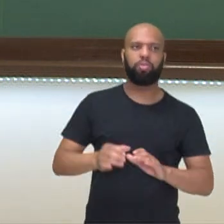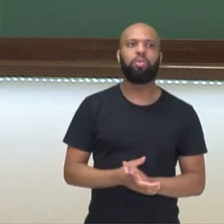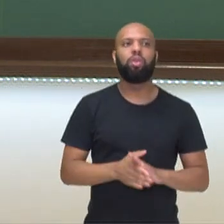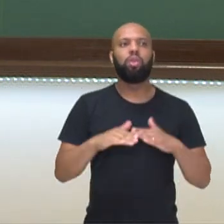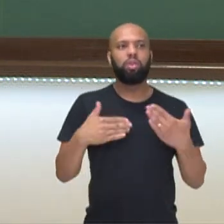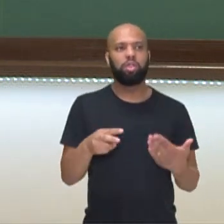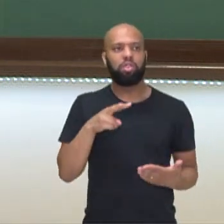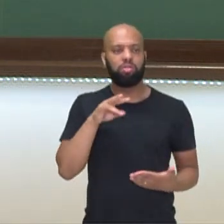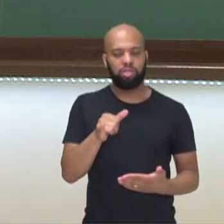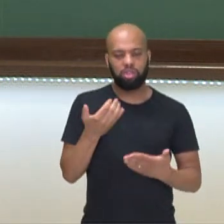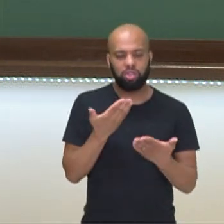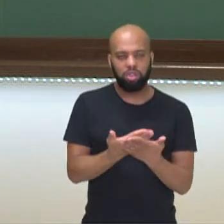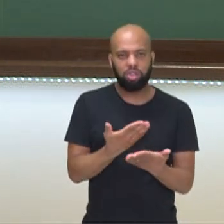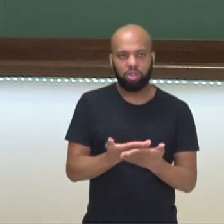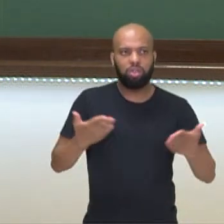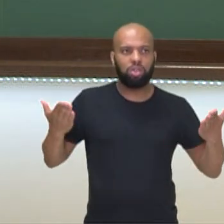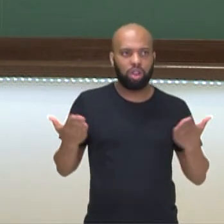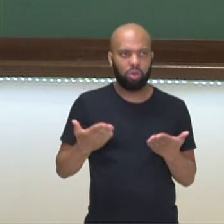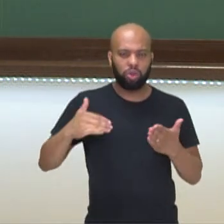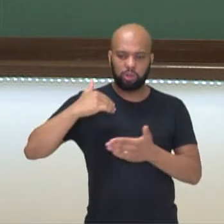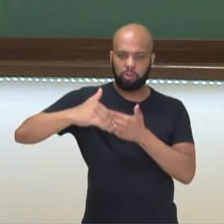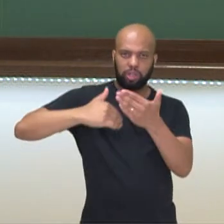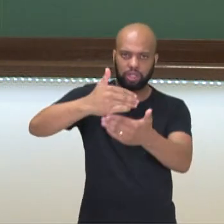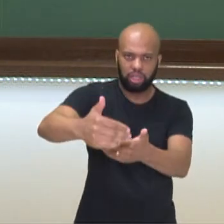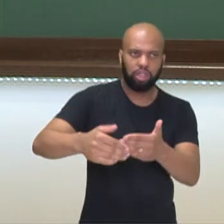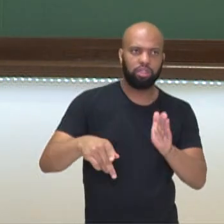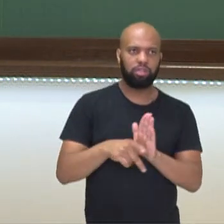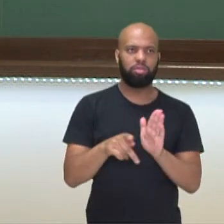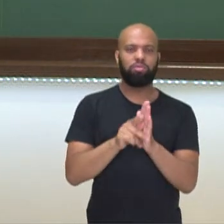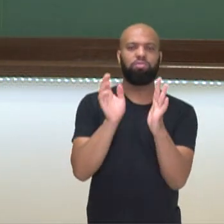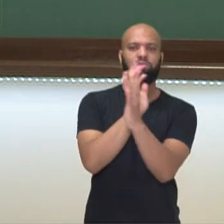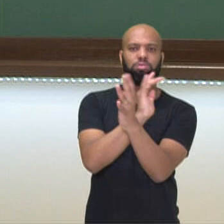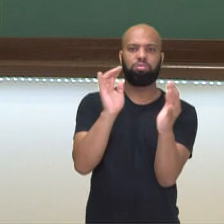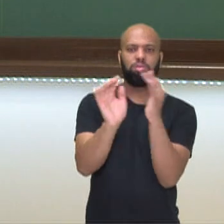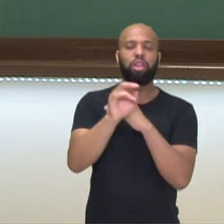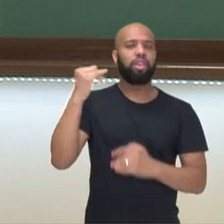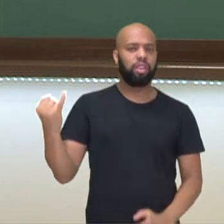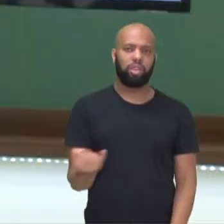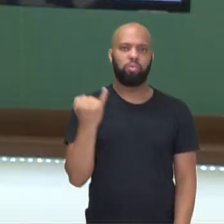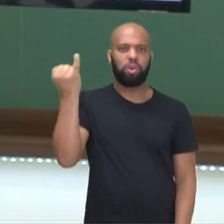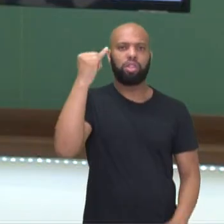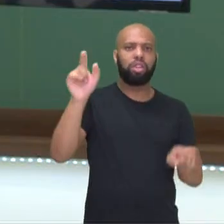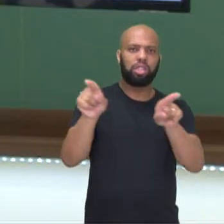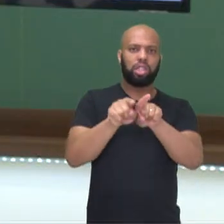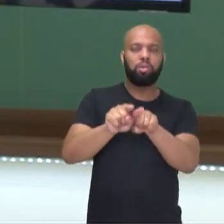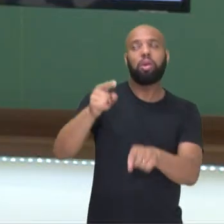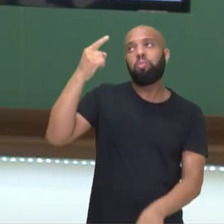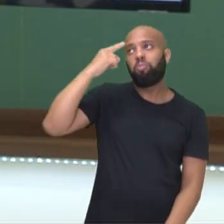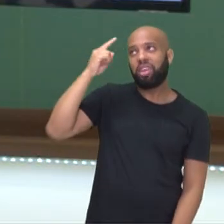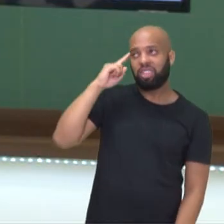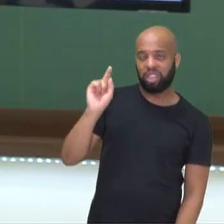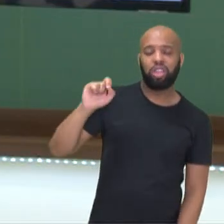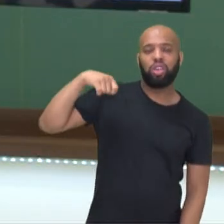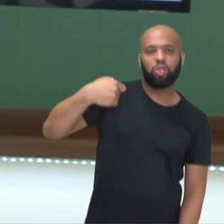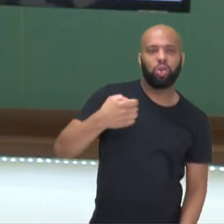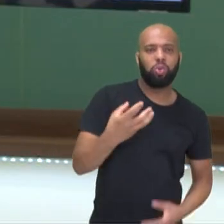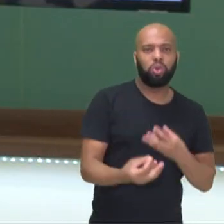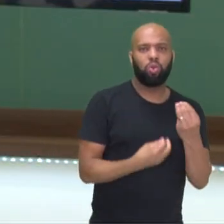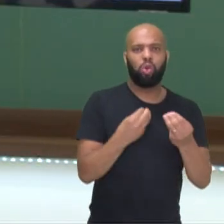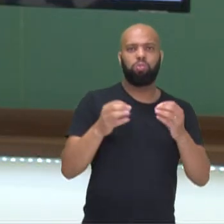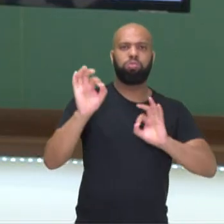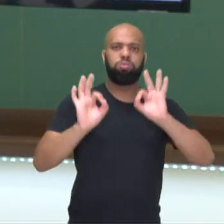nesta aula, além do processo de urbanização, é importante também a gente pensar sobre a questão dessa divisão